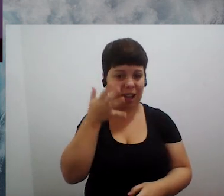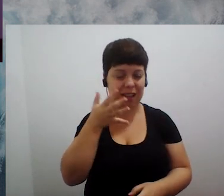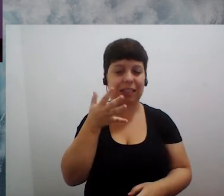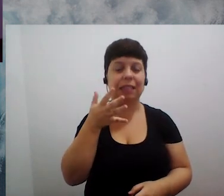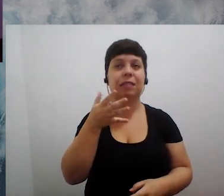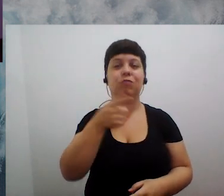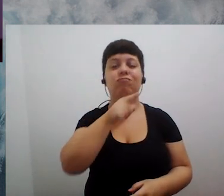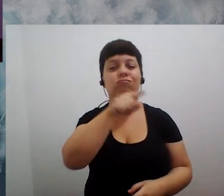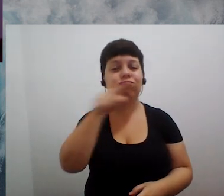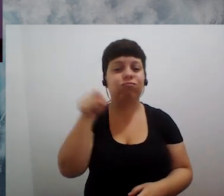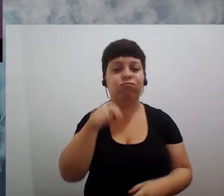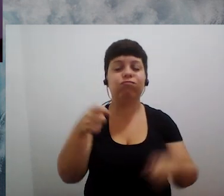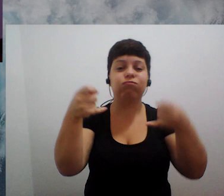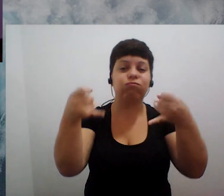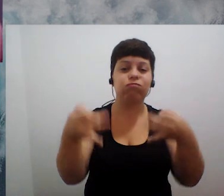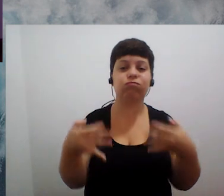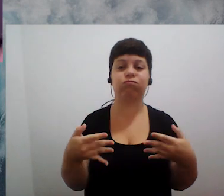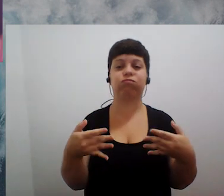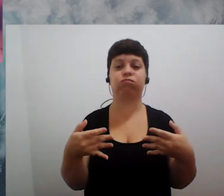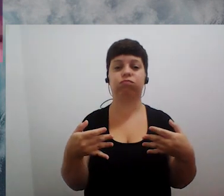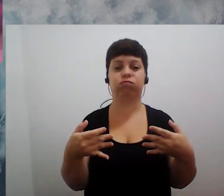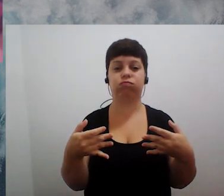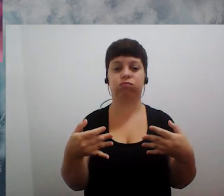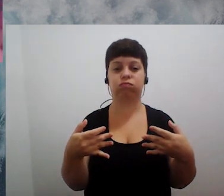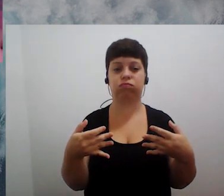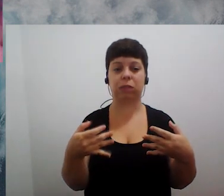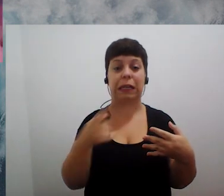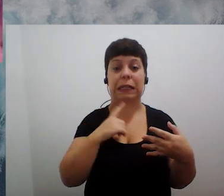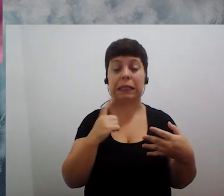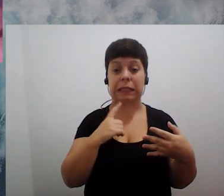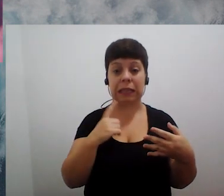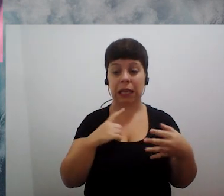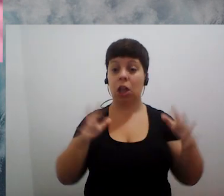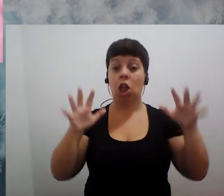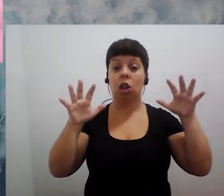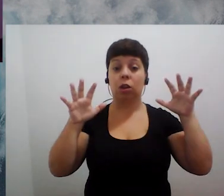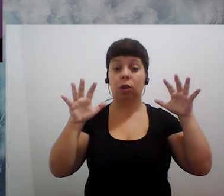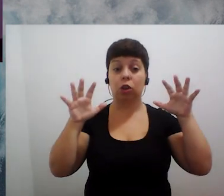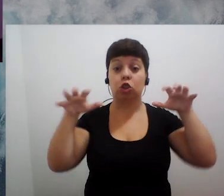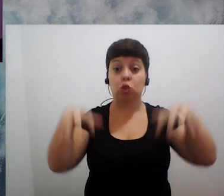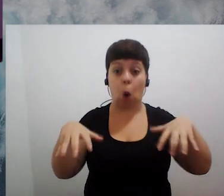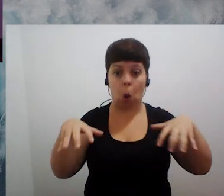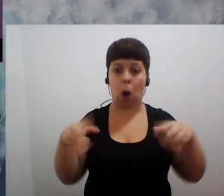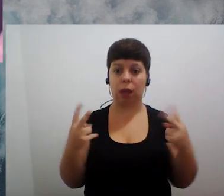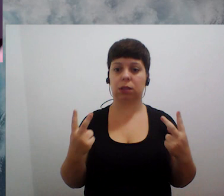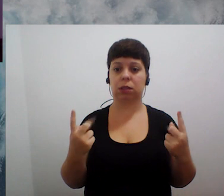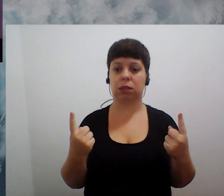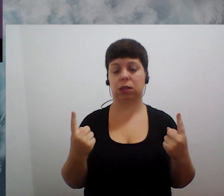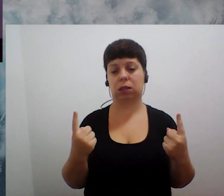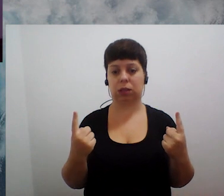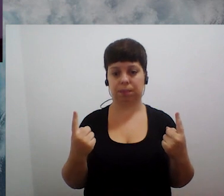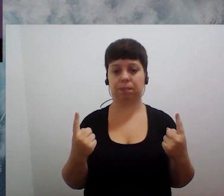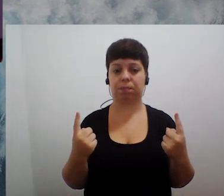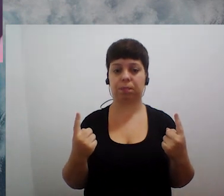de vocês, que a gente explorasse um pouco essa ideia de que a gente tem dois grandes elementos, né, da